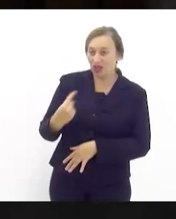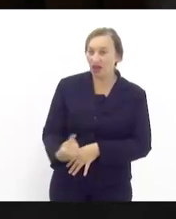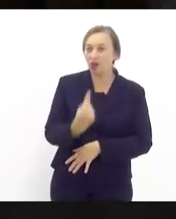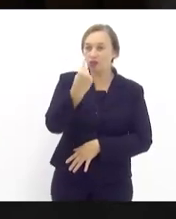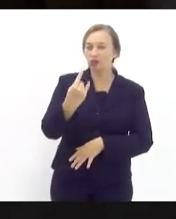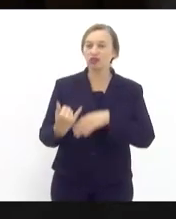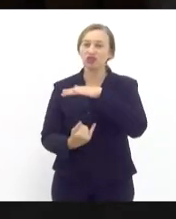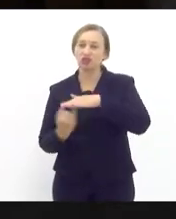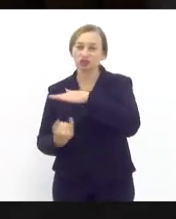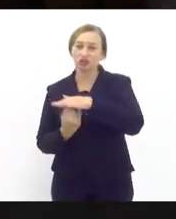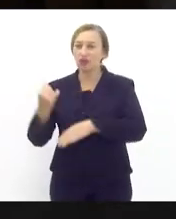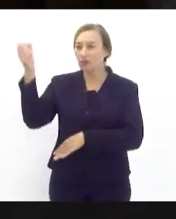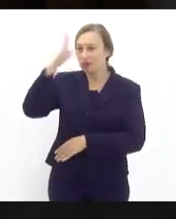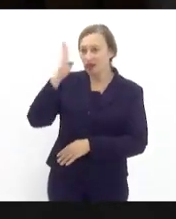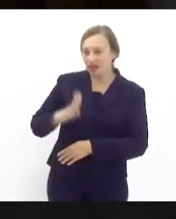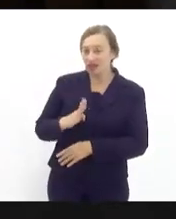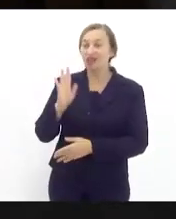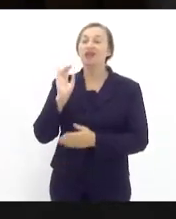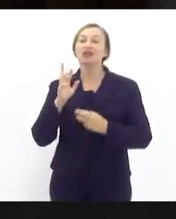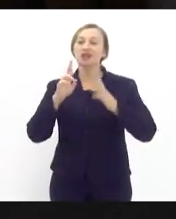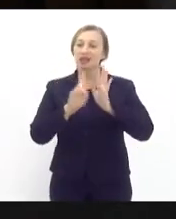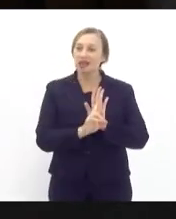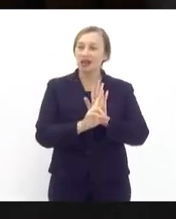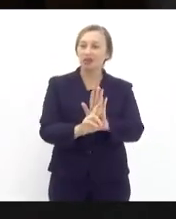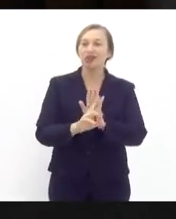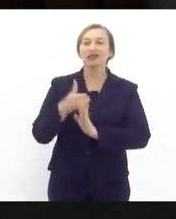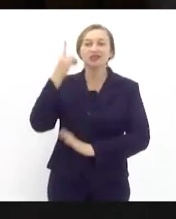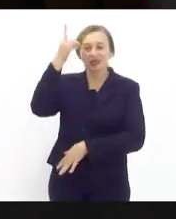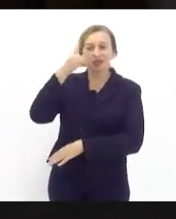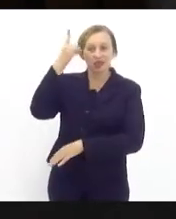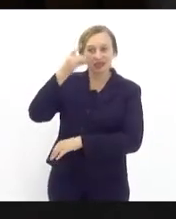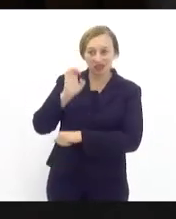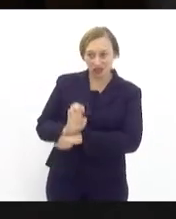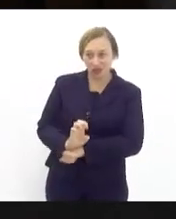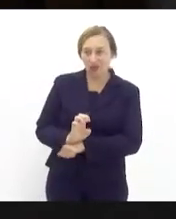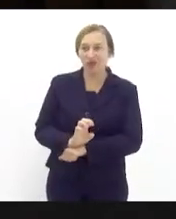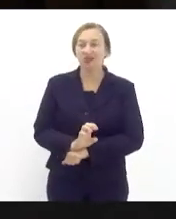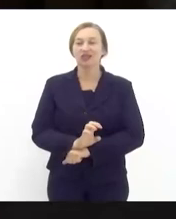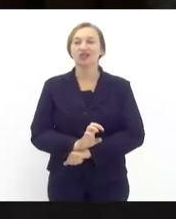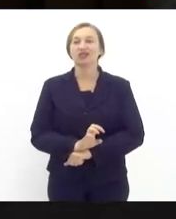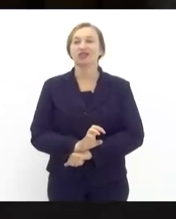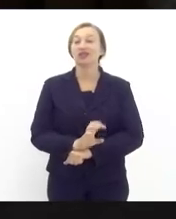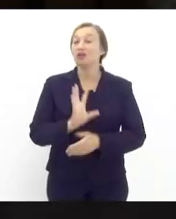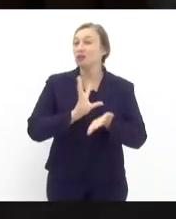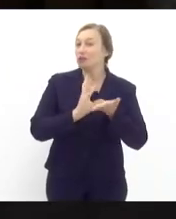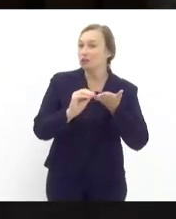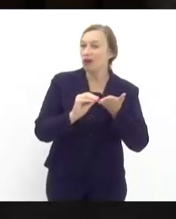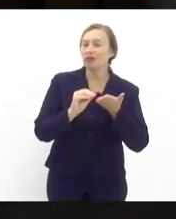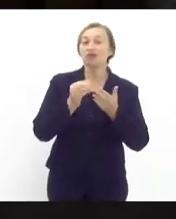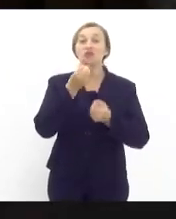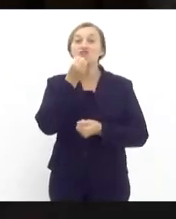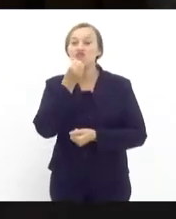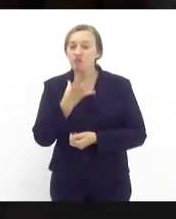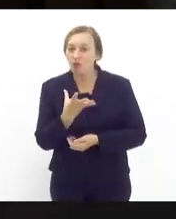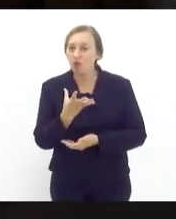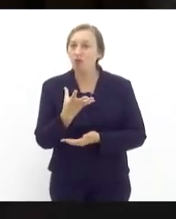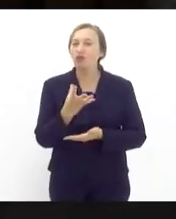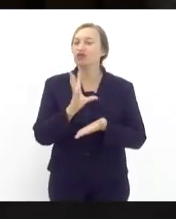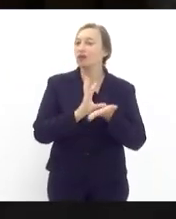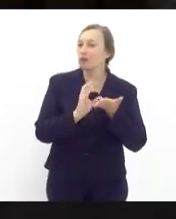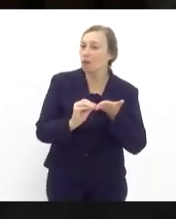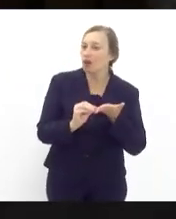única instituição brasileira que representa os deputados estaduais nós temos pautas muito positivas nós temos